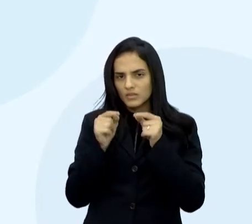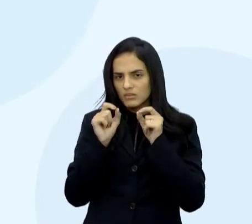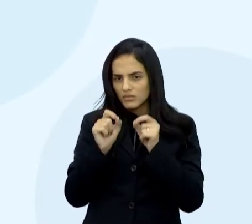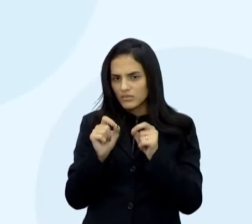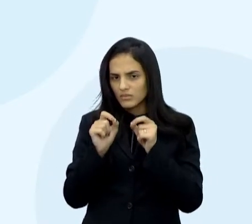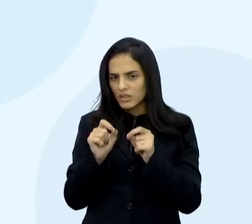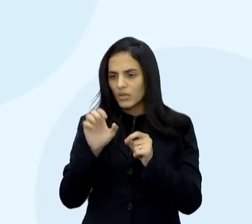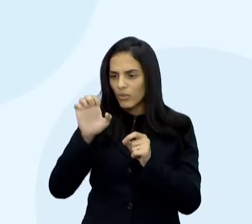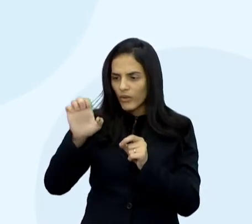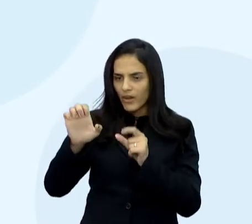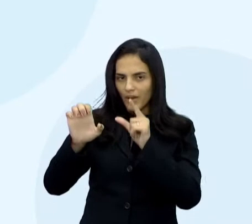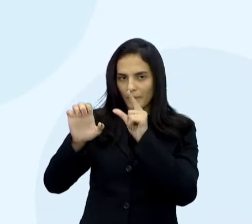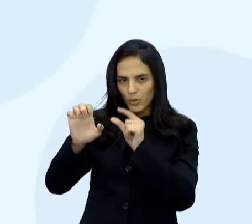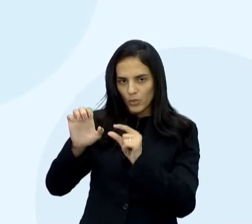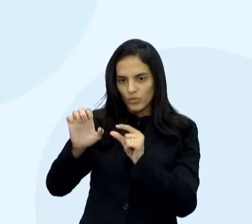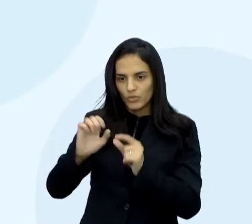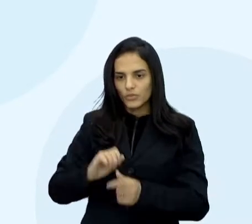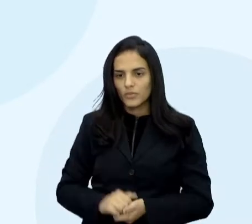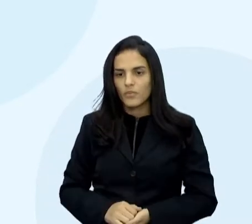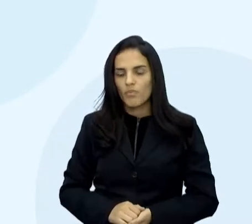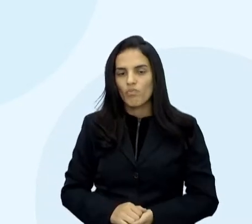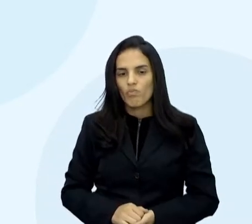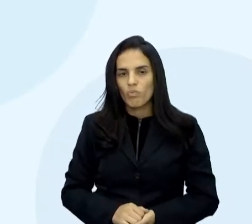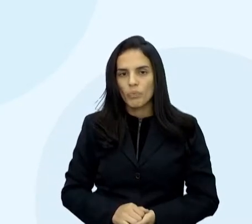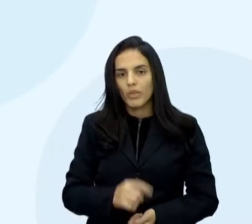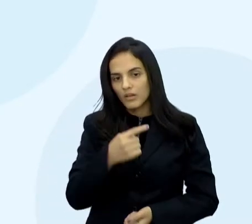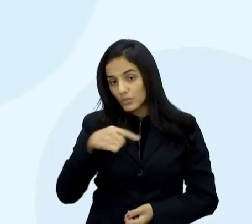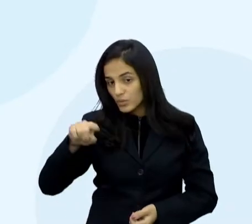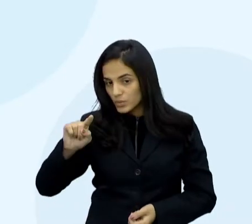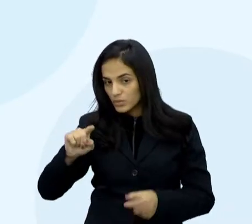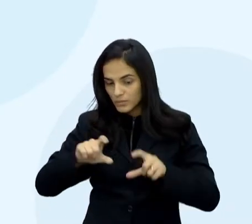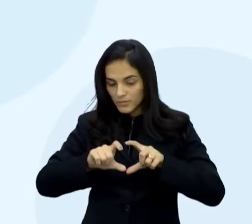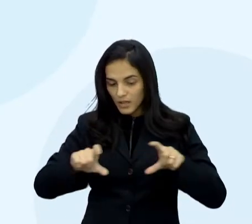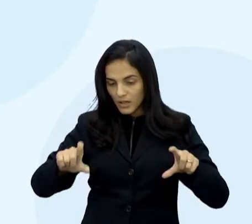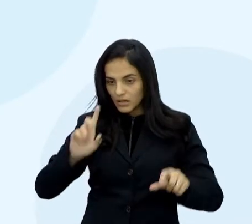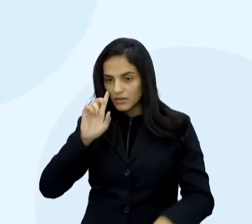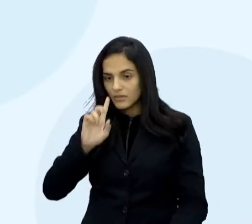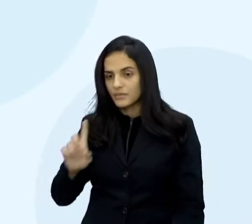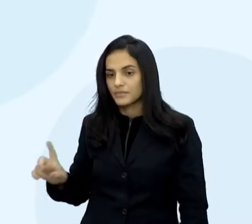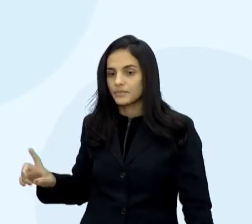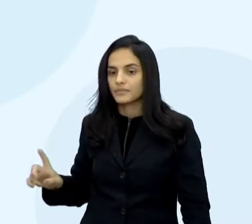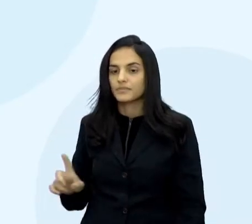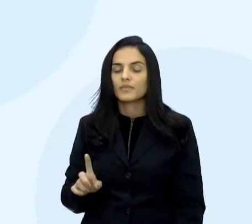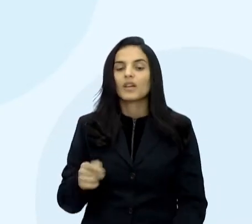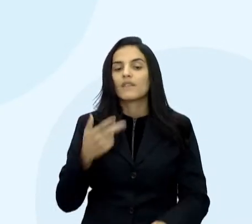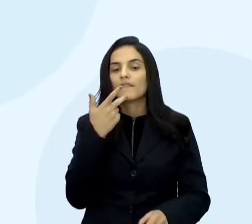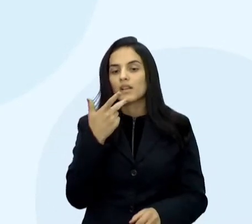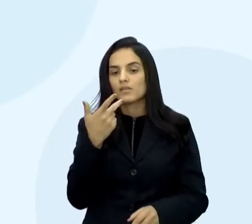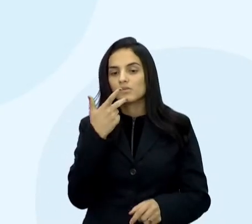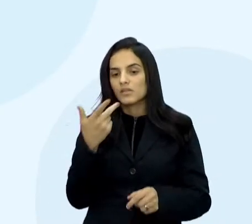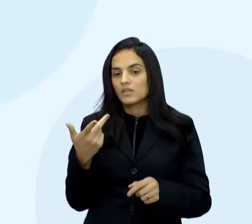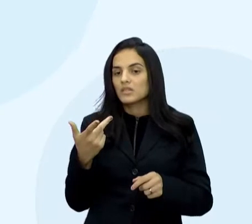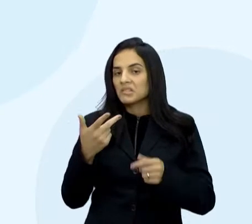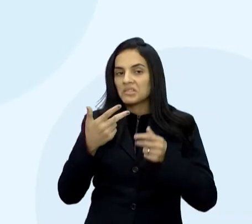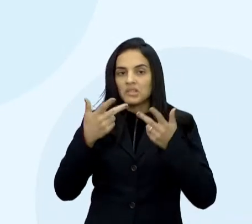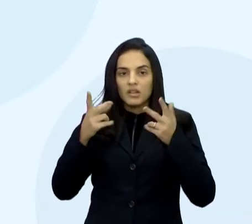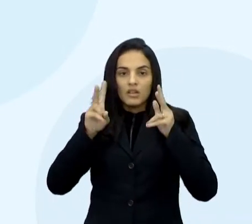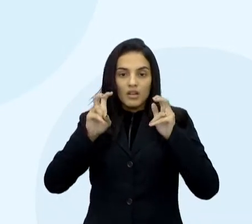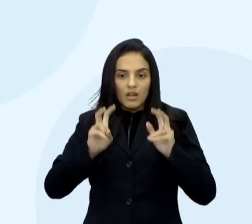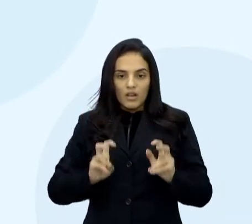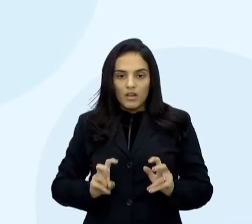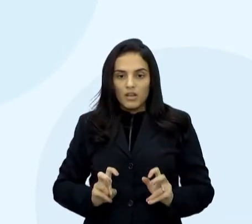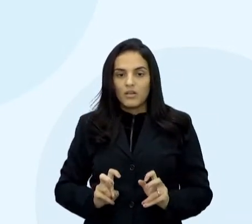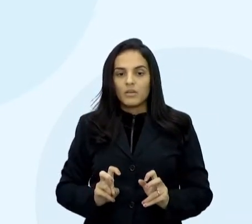E minúsculo, tá? E lá no nosso último parágrafo fala o seguinte: de acordo com as teorias gerais de